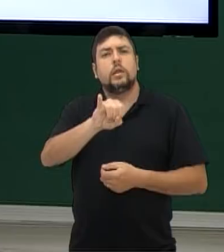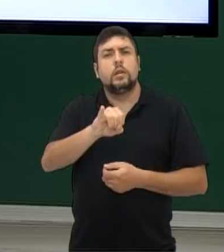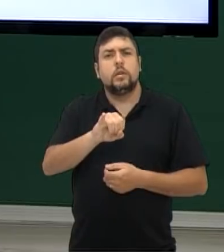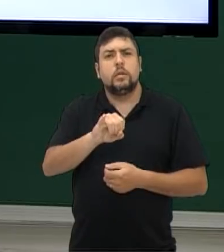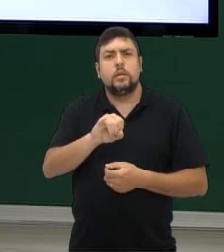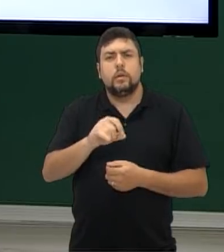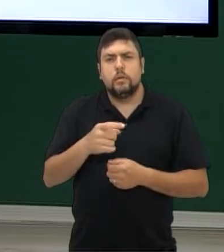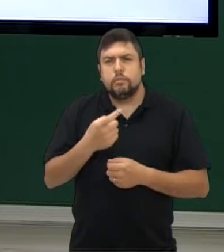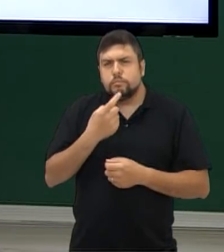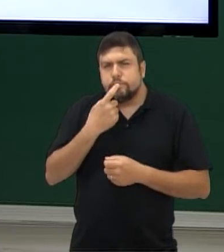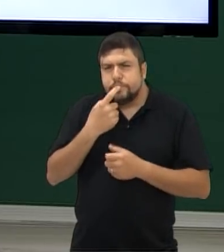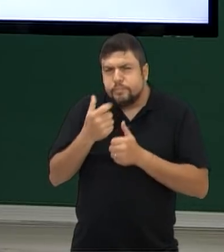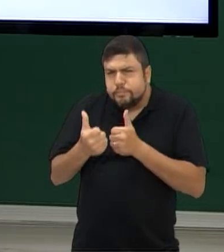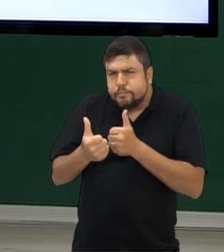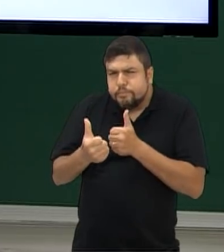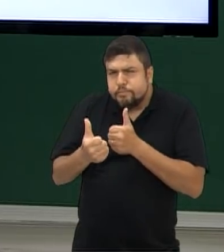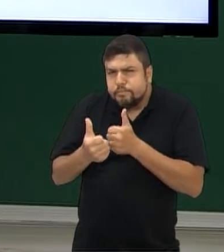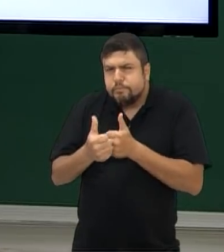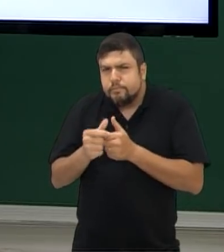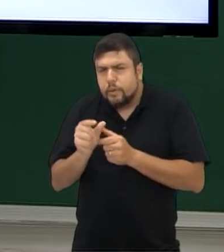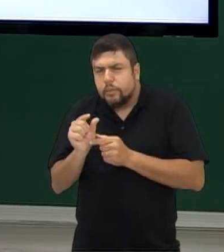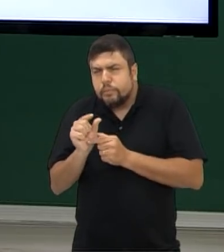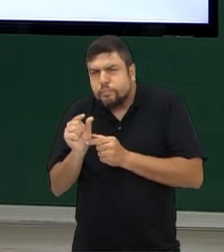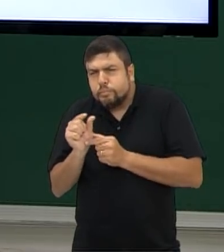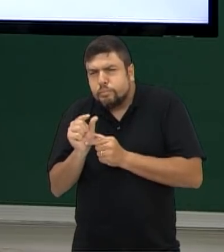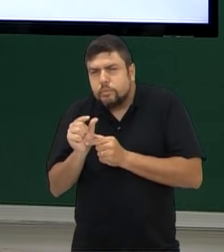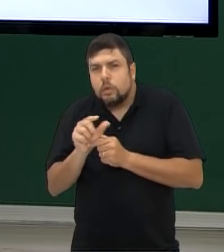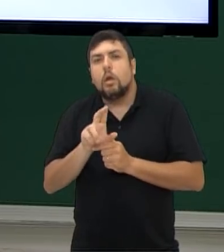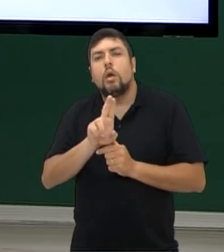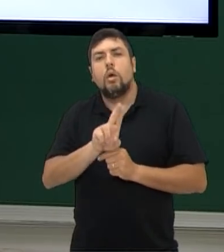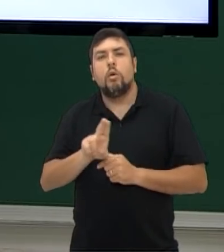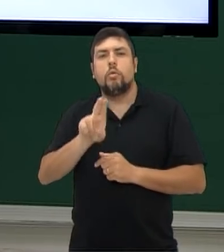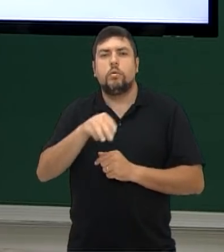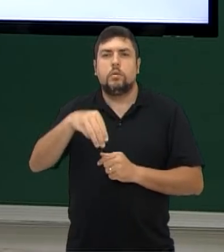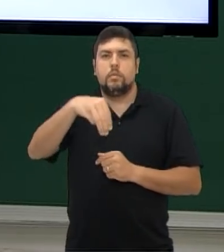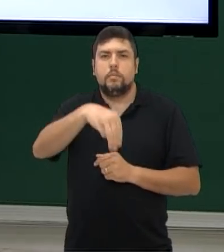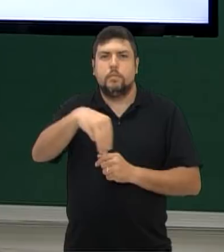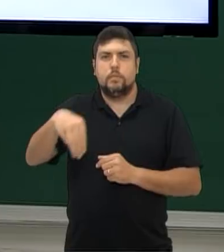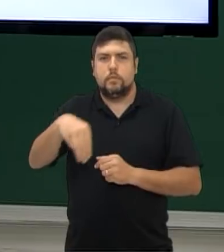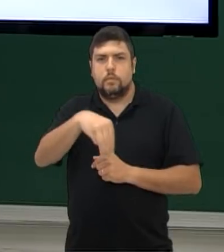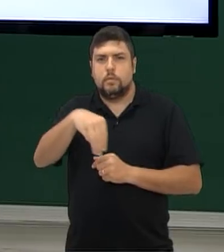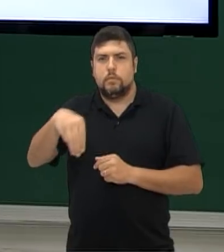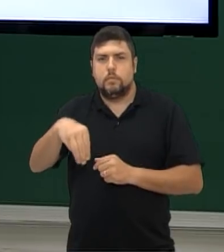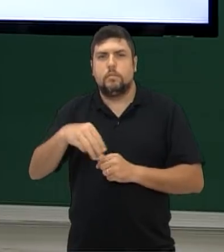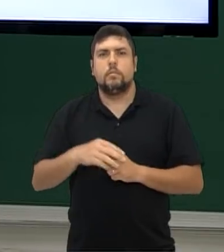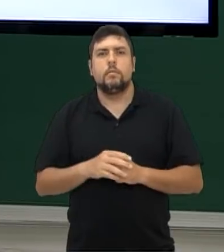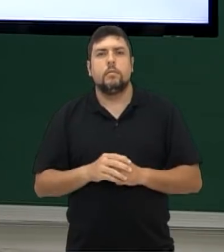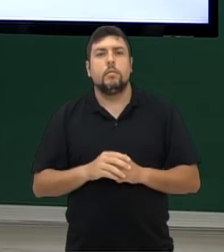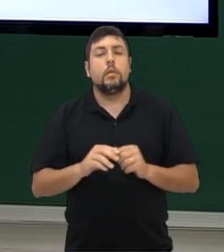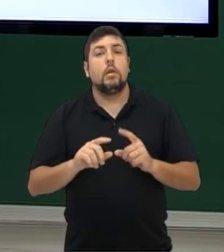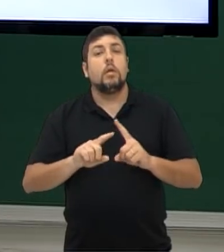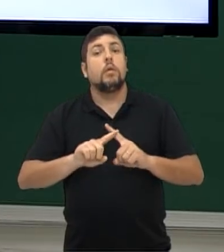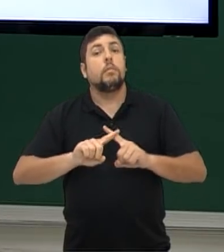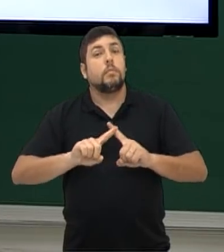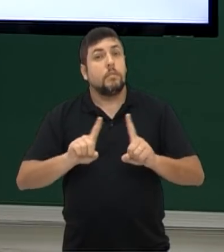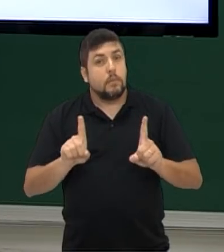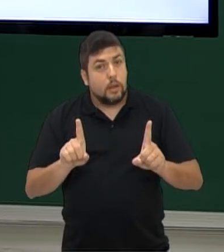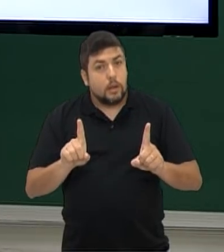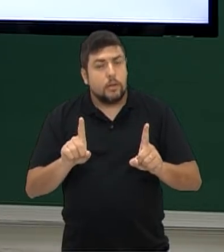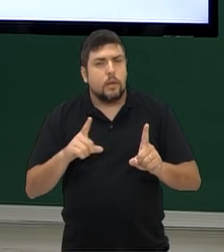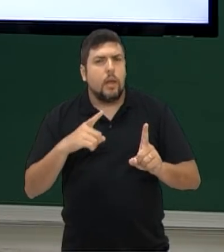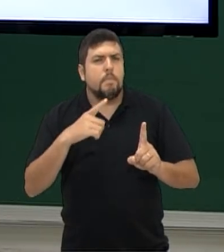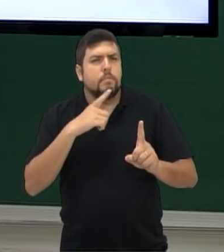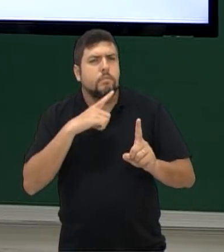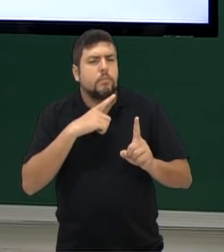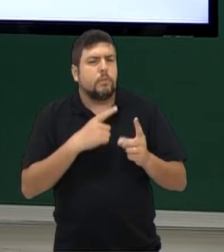distância muito pequenininha, eu uso o milímetro. Mas lembra da historinha que a professora contou? Que a gente tem uma